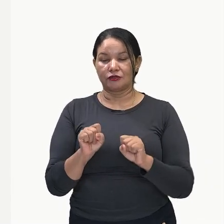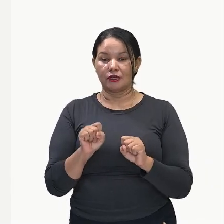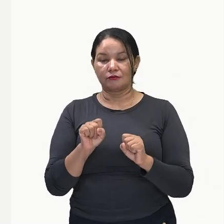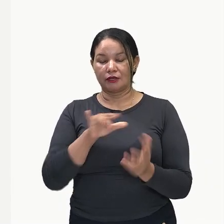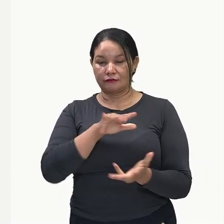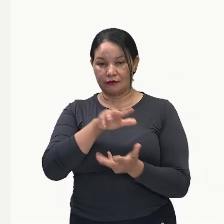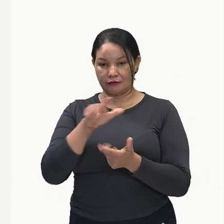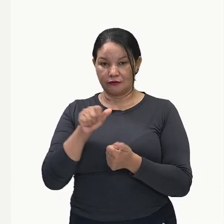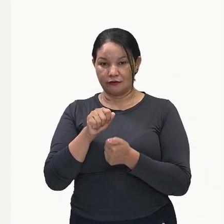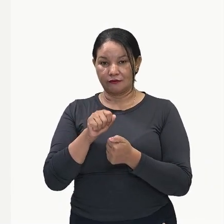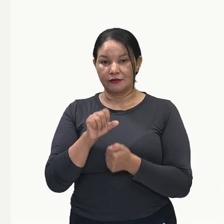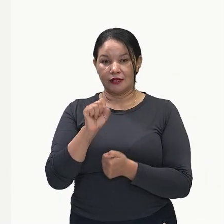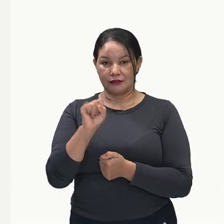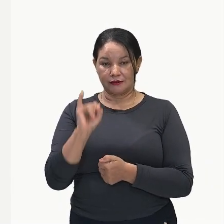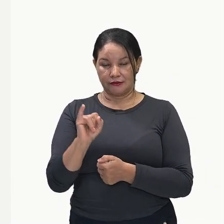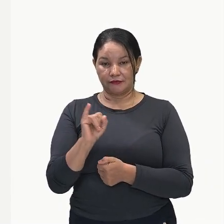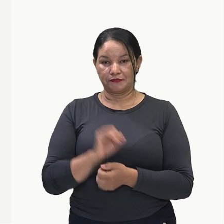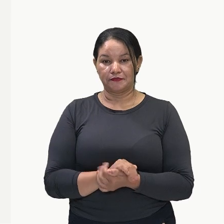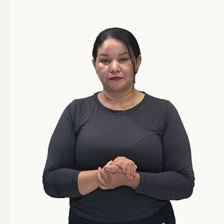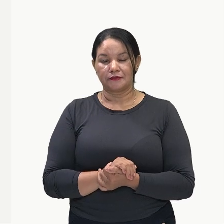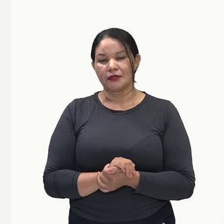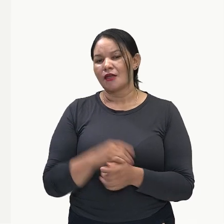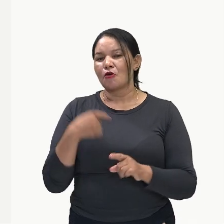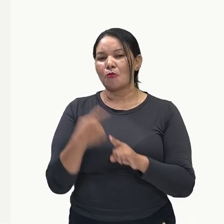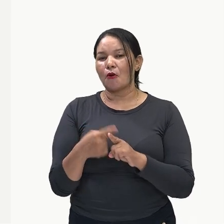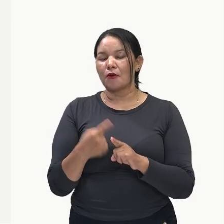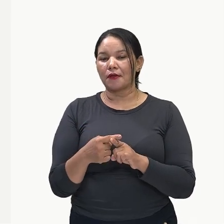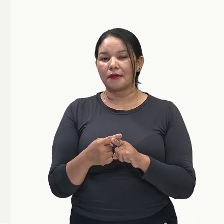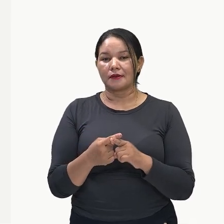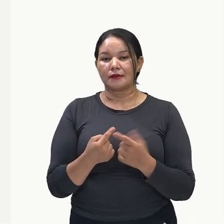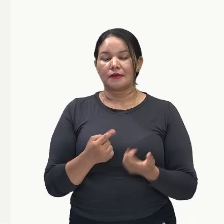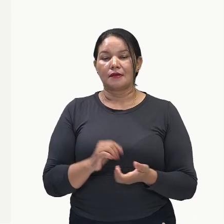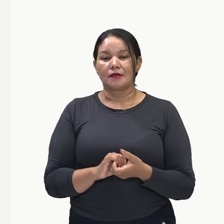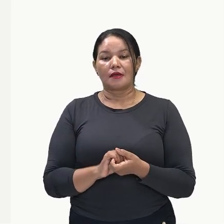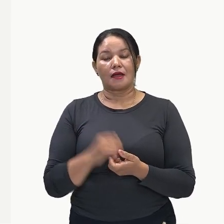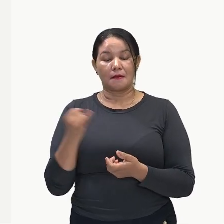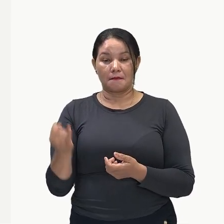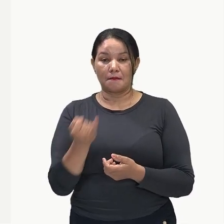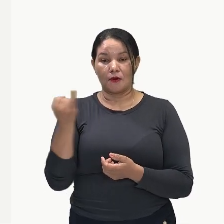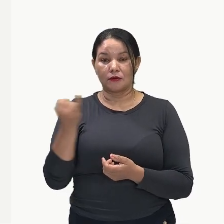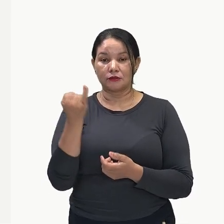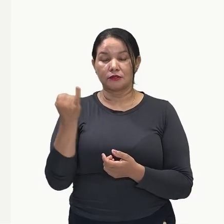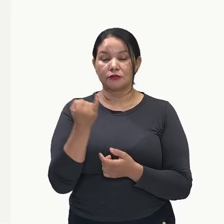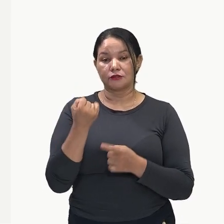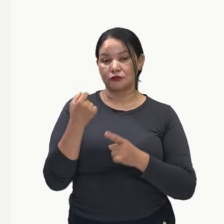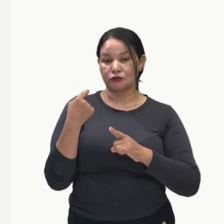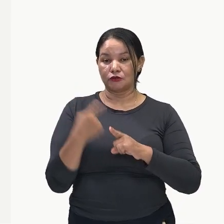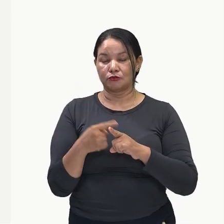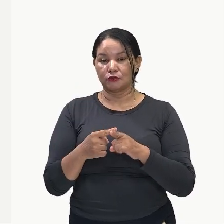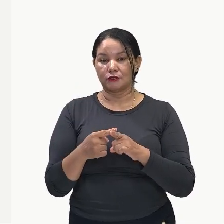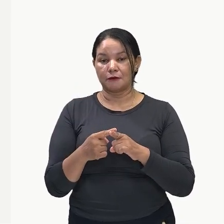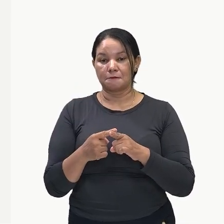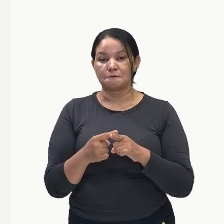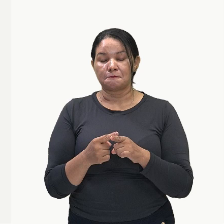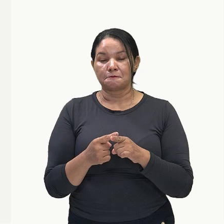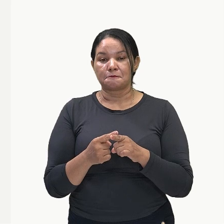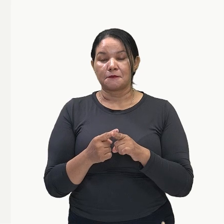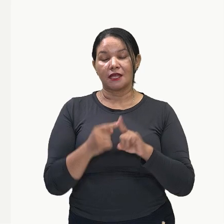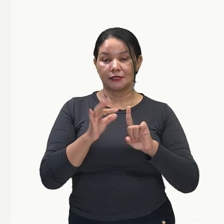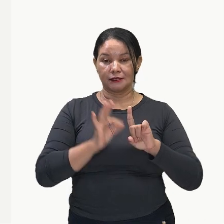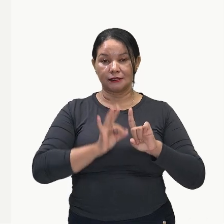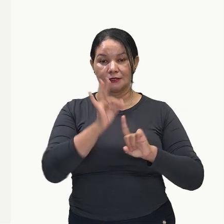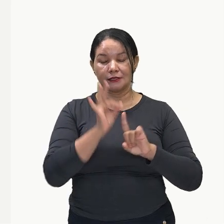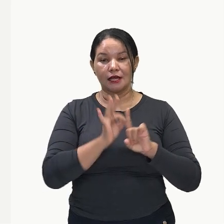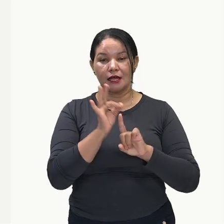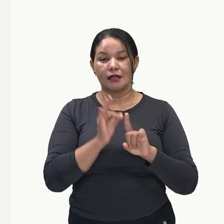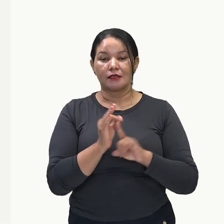SI. Por que, professora? Ela é importante por conta